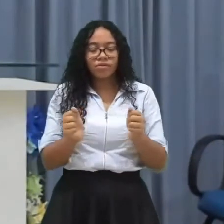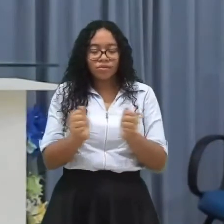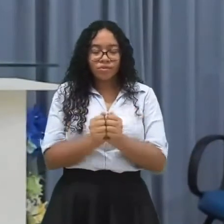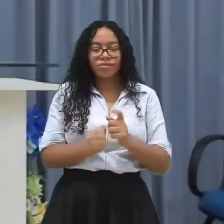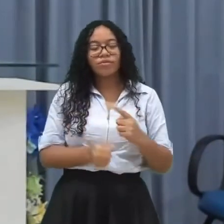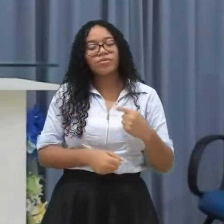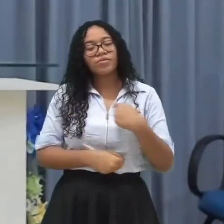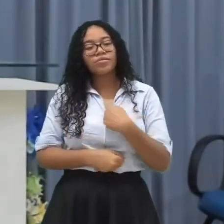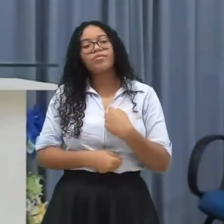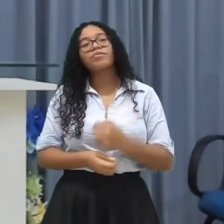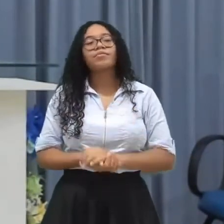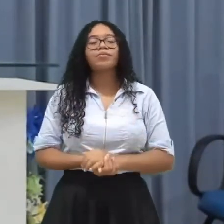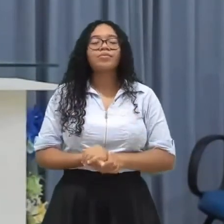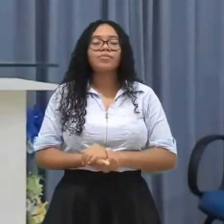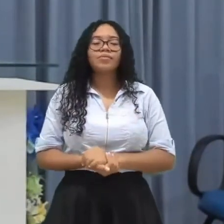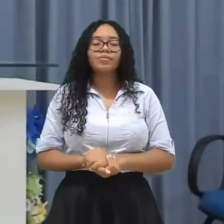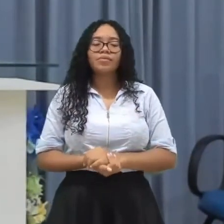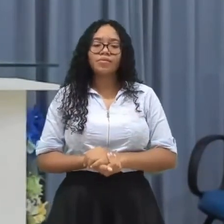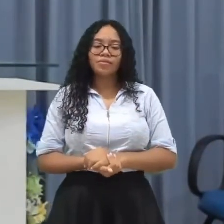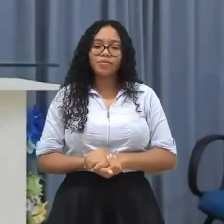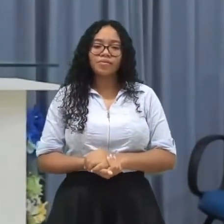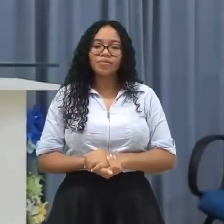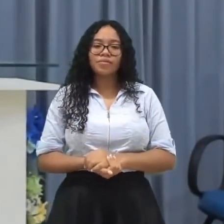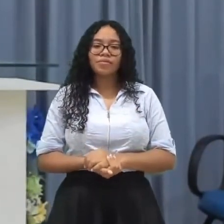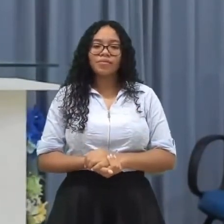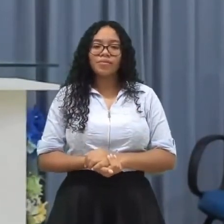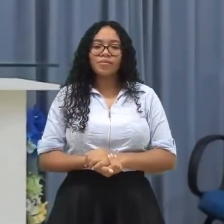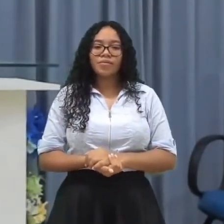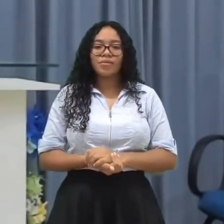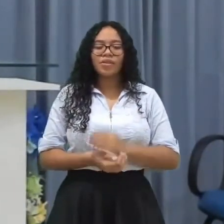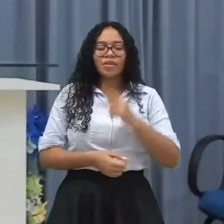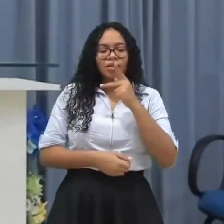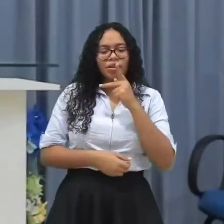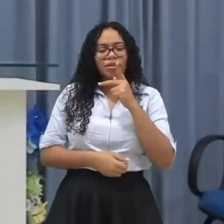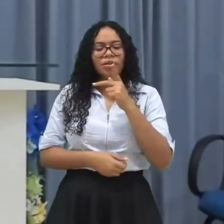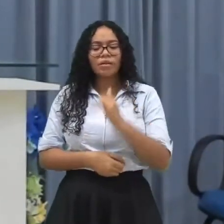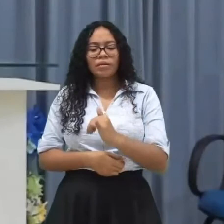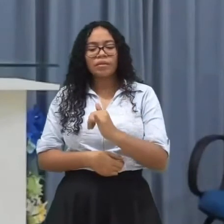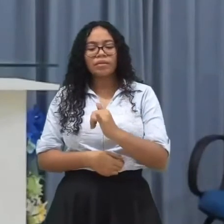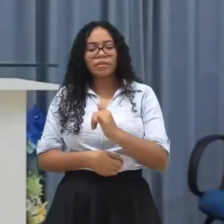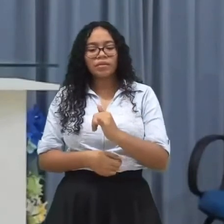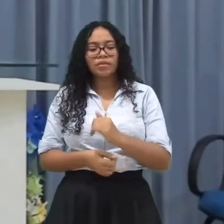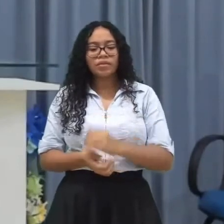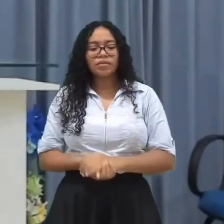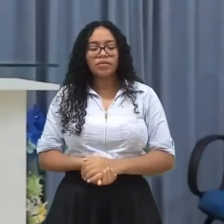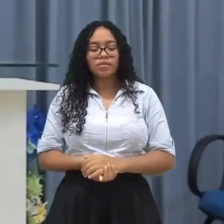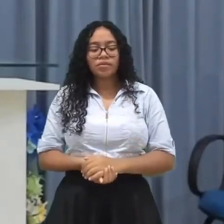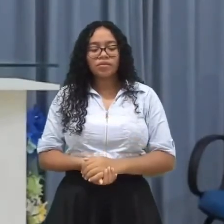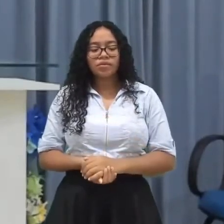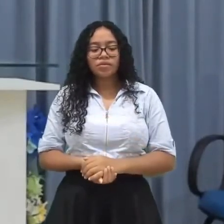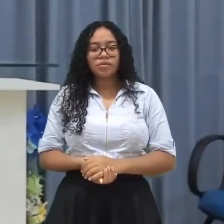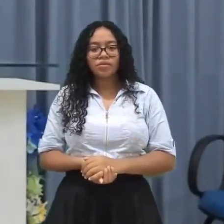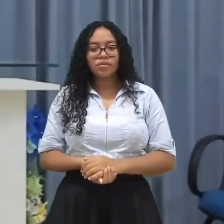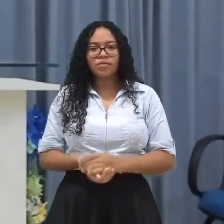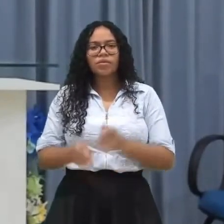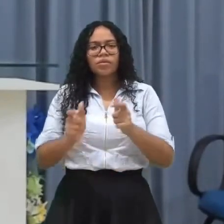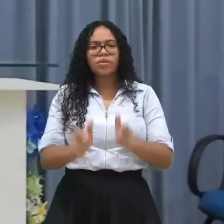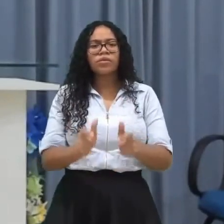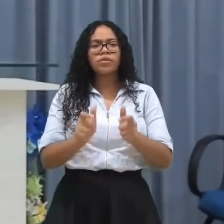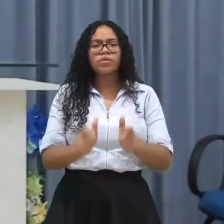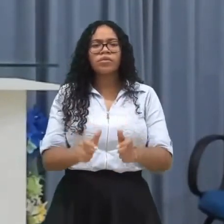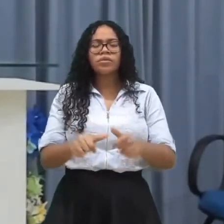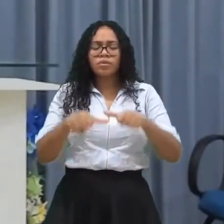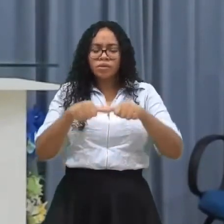João 17:24 diz, Pai, aqueles que me deste, quero que onde eu estiver, também eles